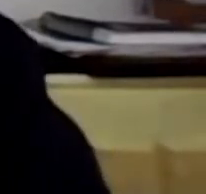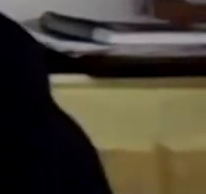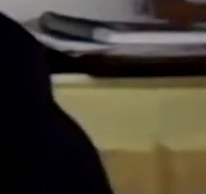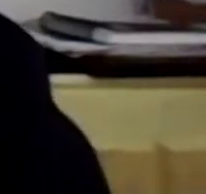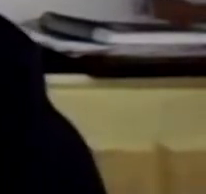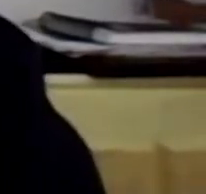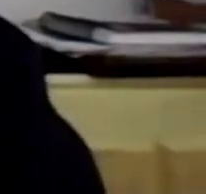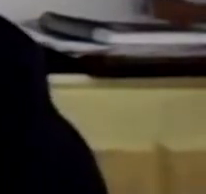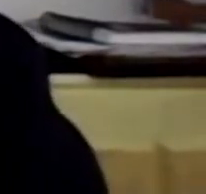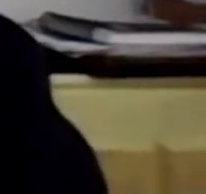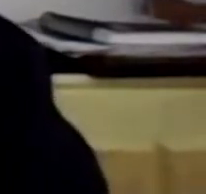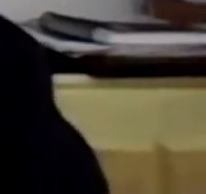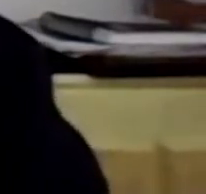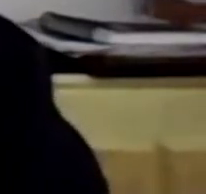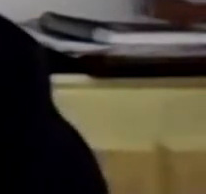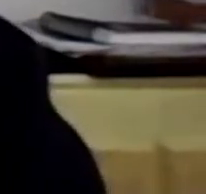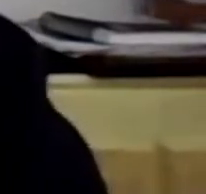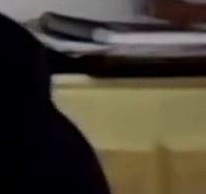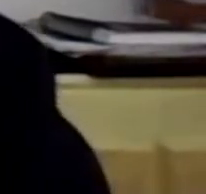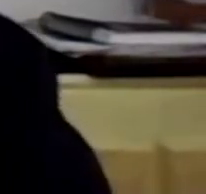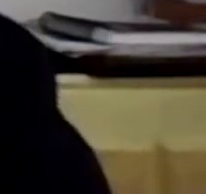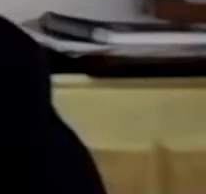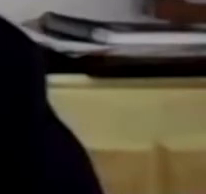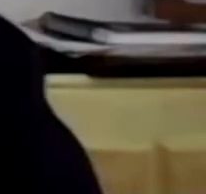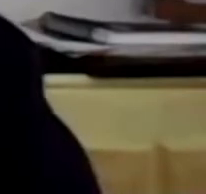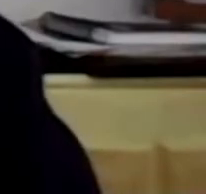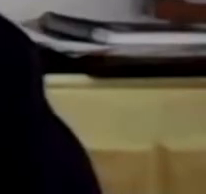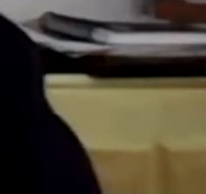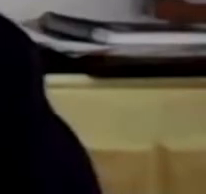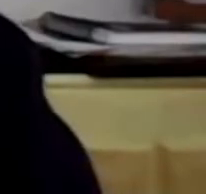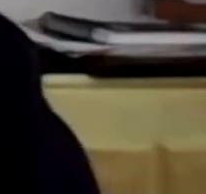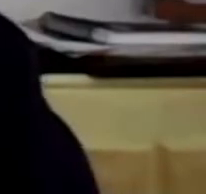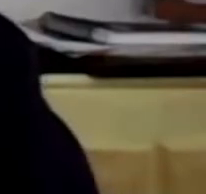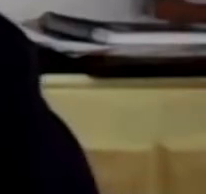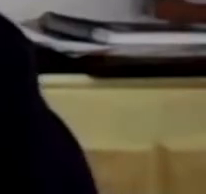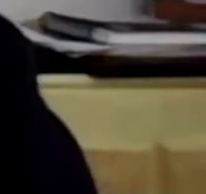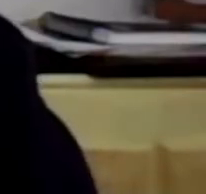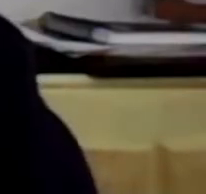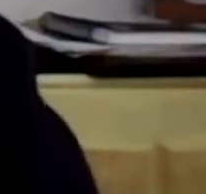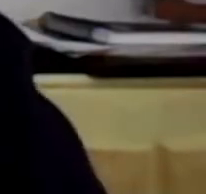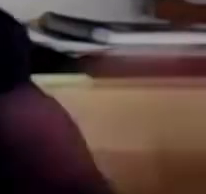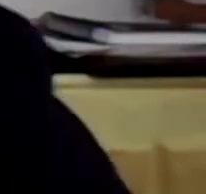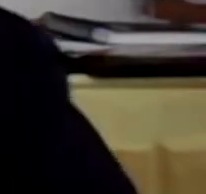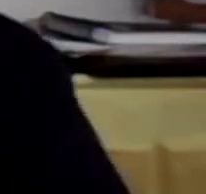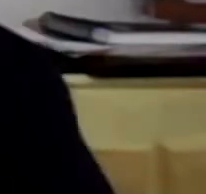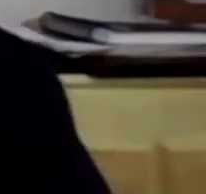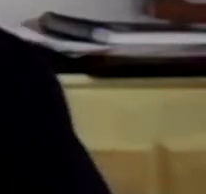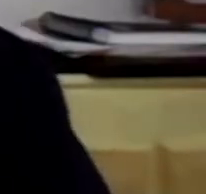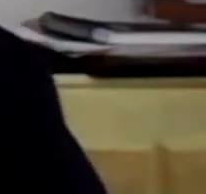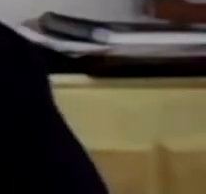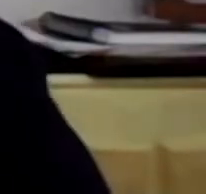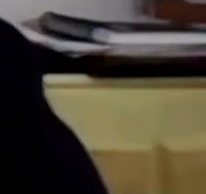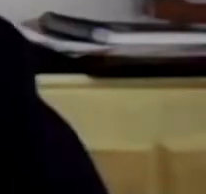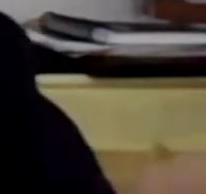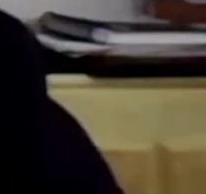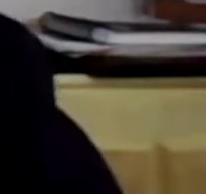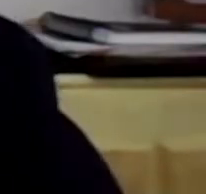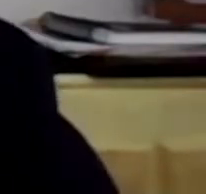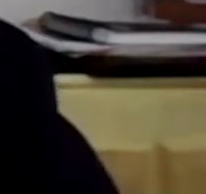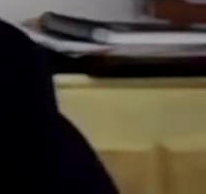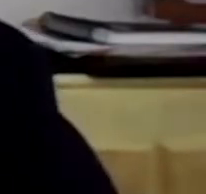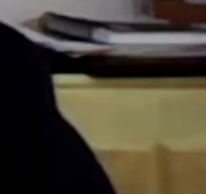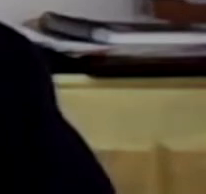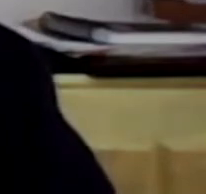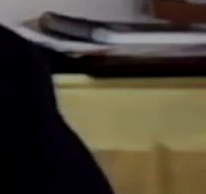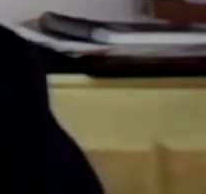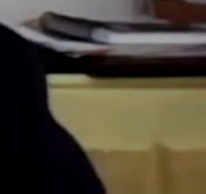para os senhores, do uso da tecnologia. A gente percebe que mudou, né? Imagine, hoje nós